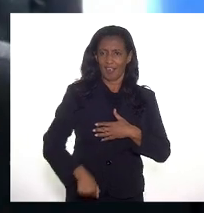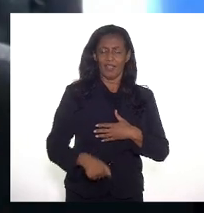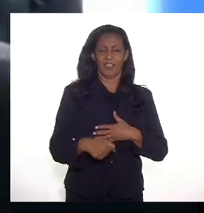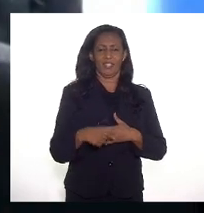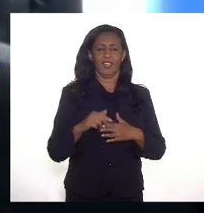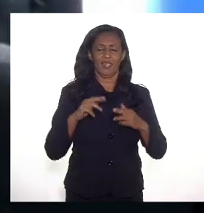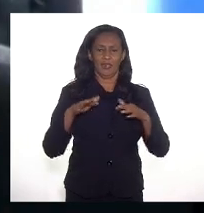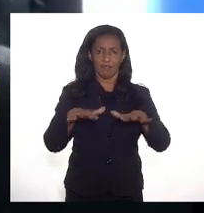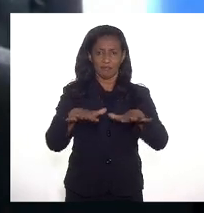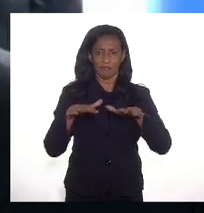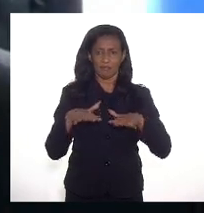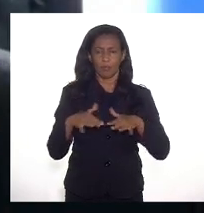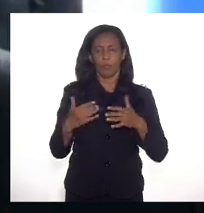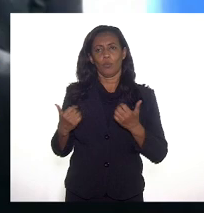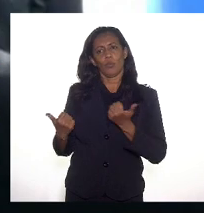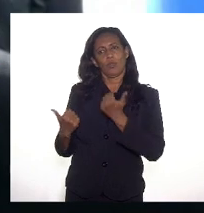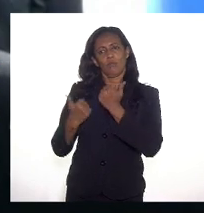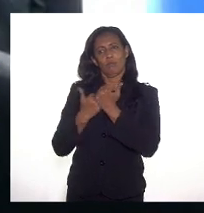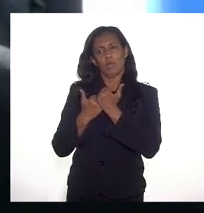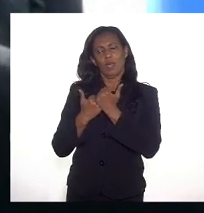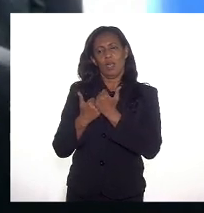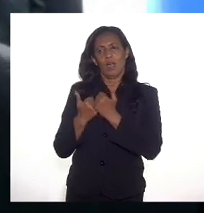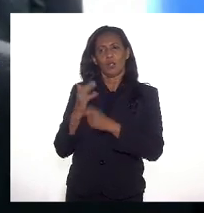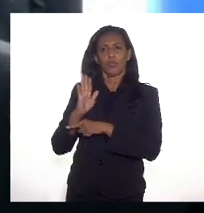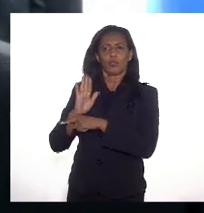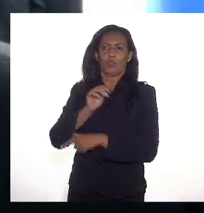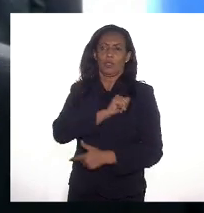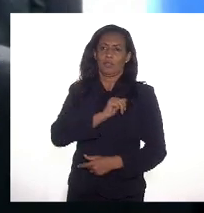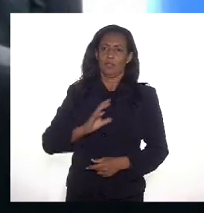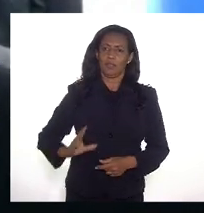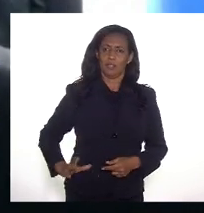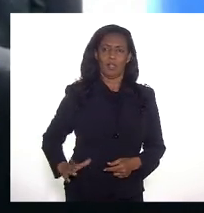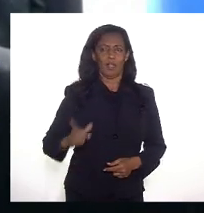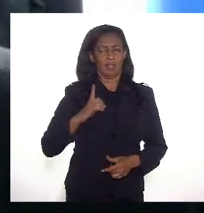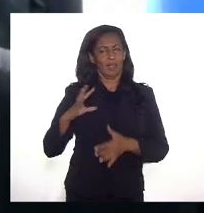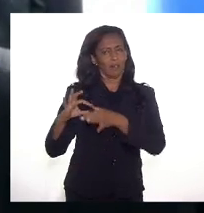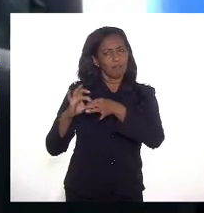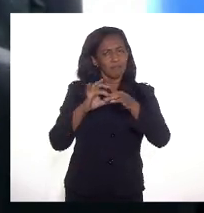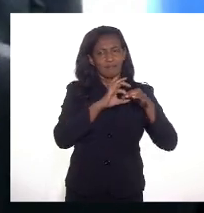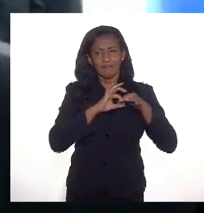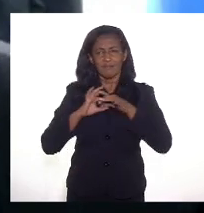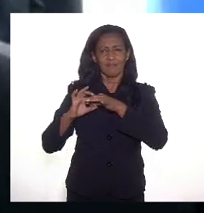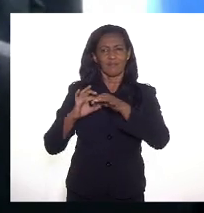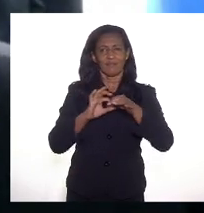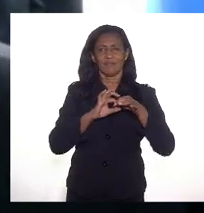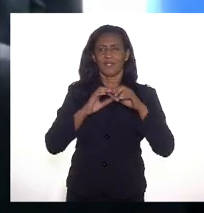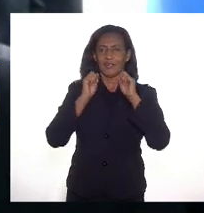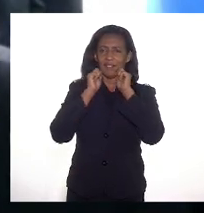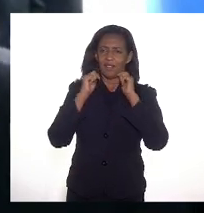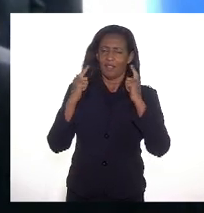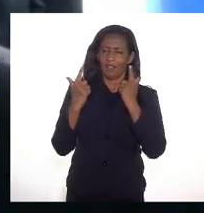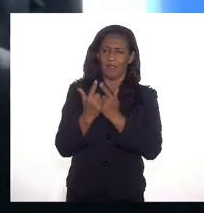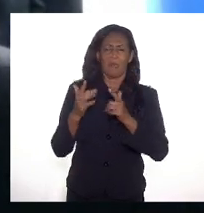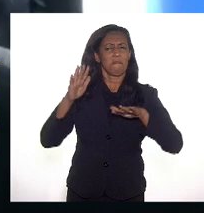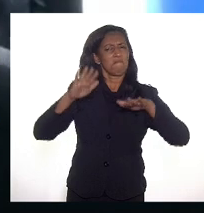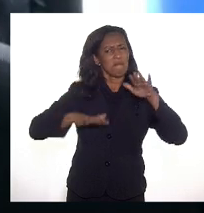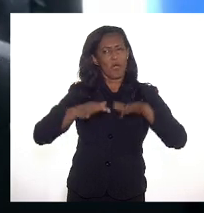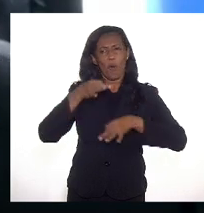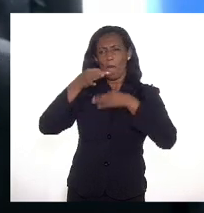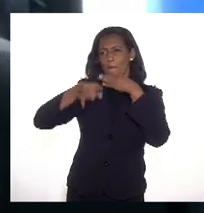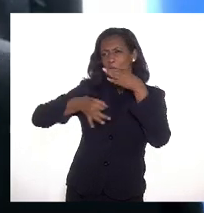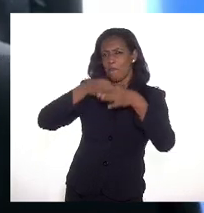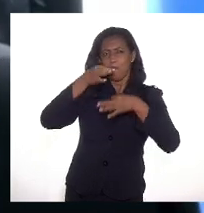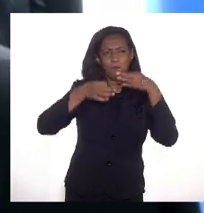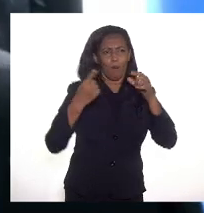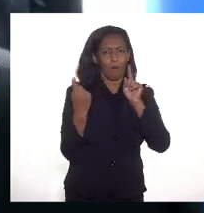ajudar na mesa diretora o nosso presidente André Ciliano, ter a harmonia da nossa casa, mesmo diante das divergências